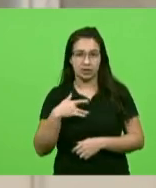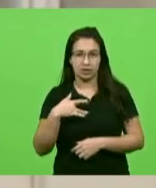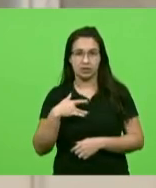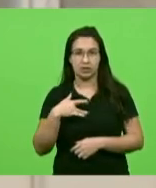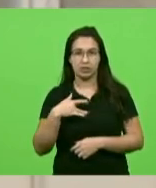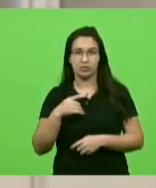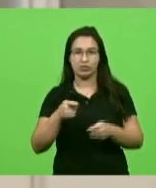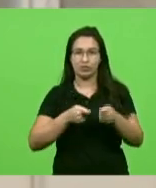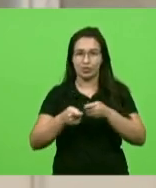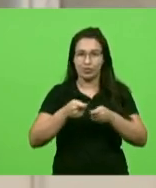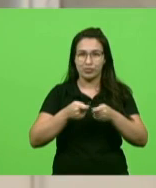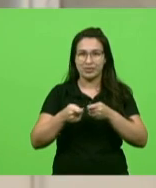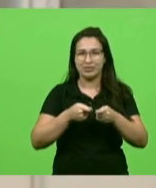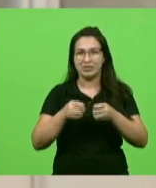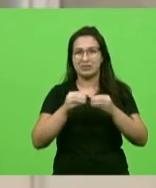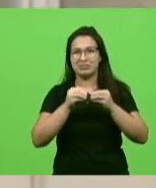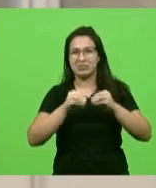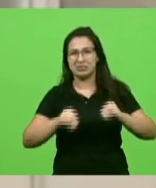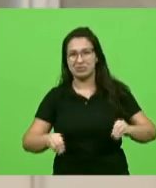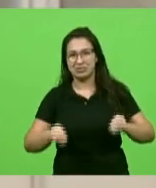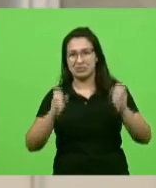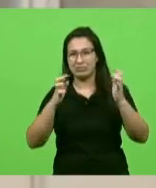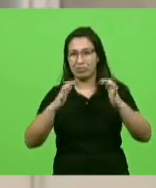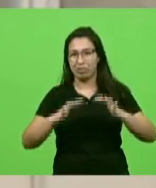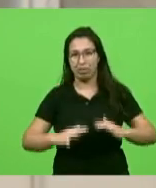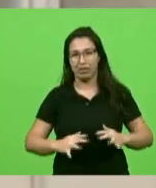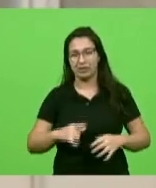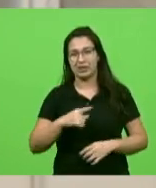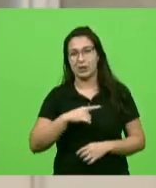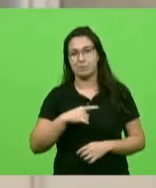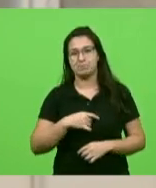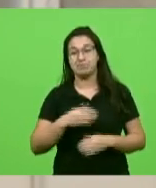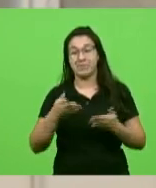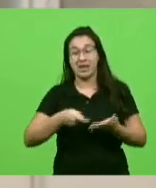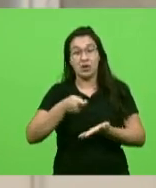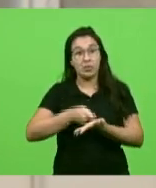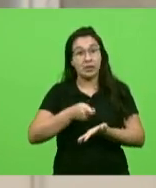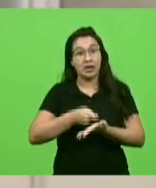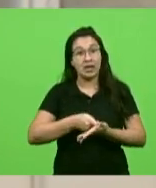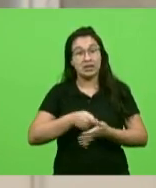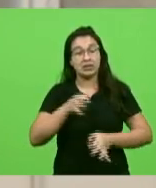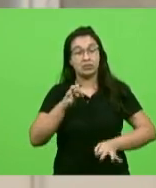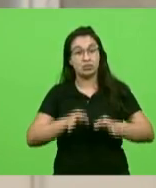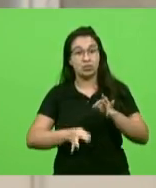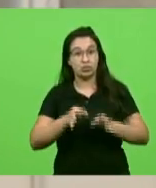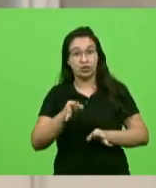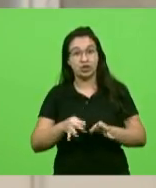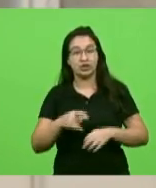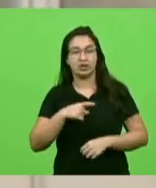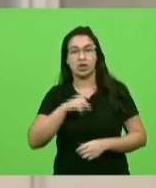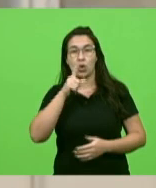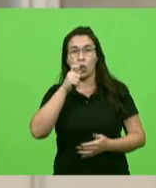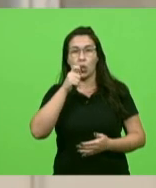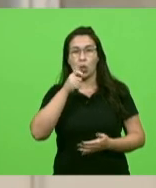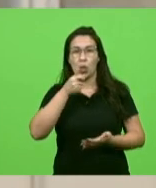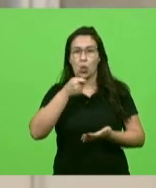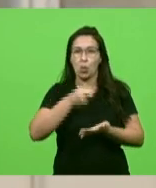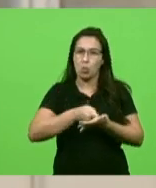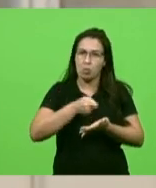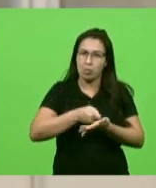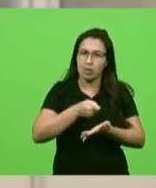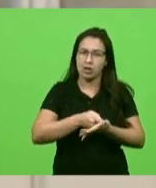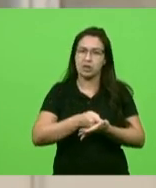e ruinosos razão pela qual tinha o dever jurídico de tomar as medidas necessárias a